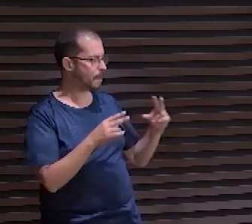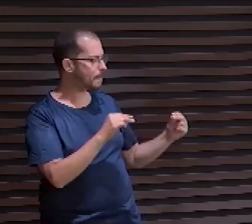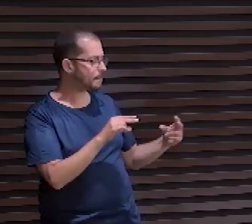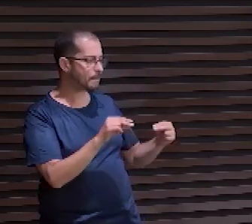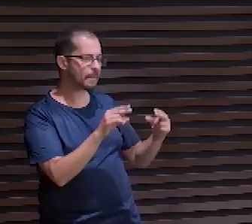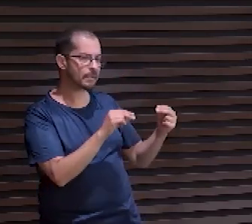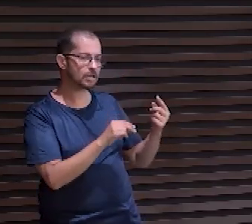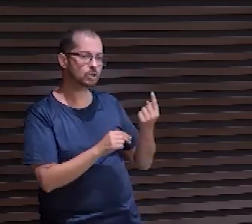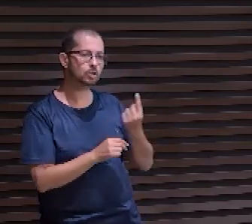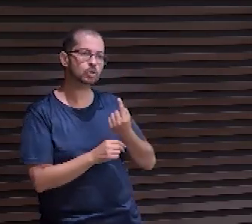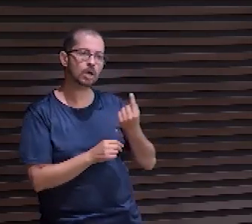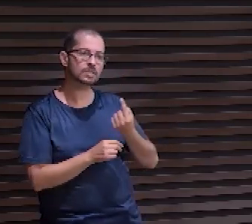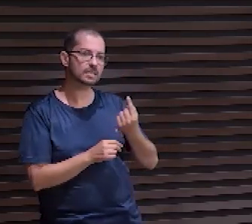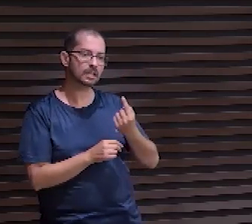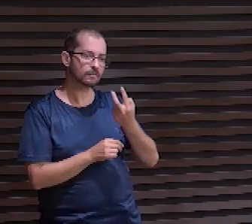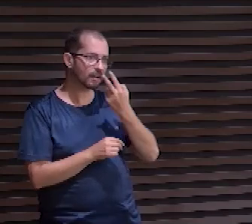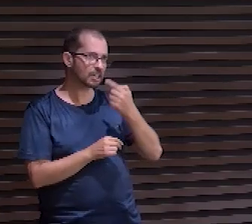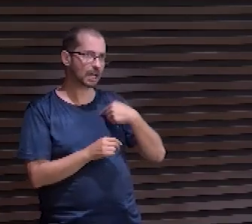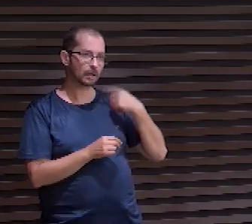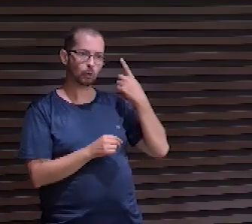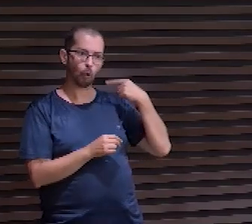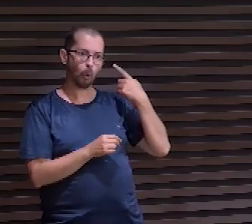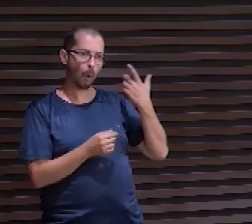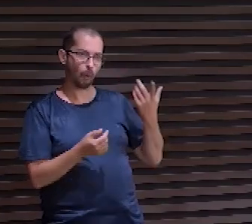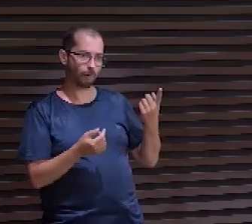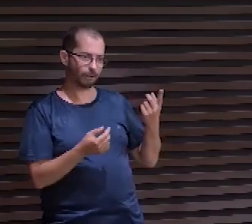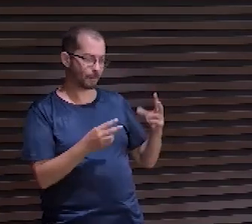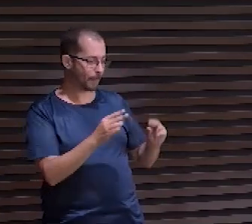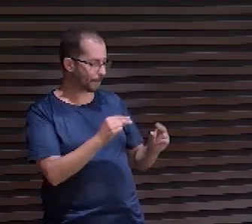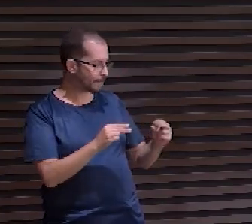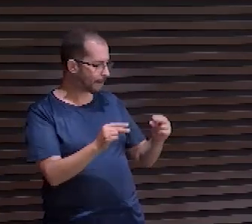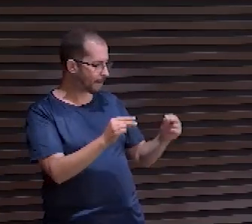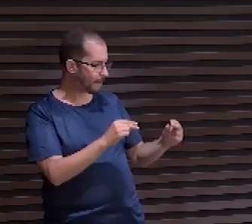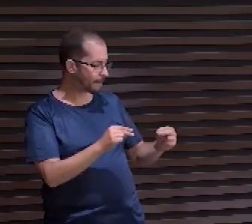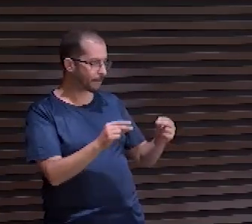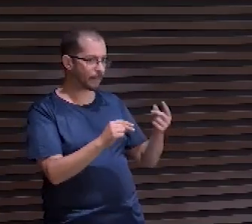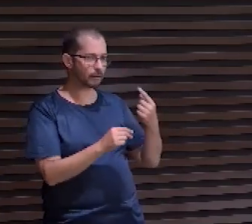me internam no manicômio. Vão achar que eu